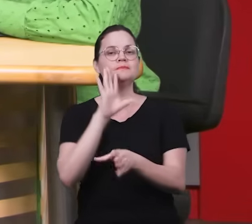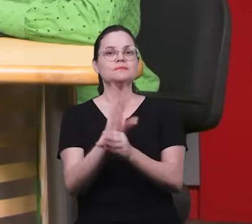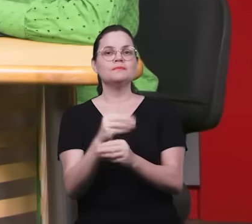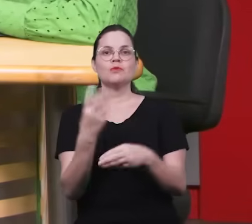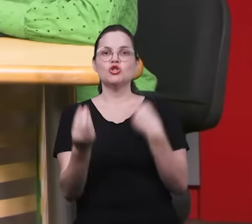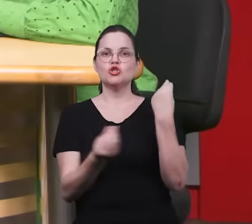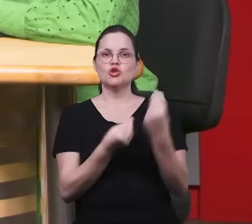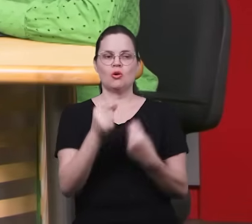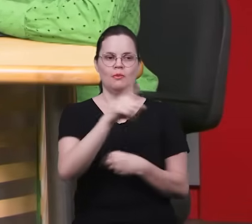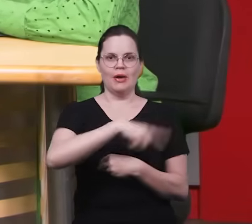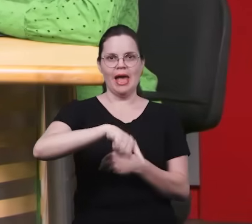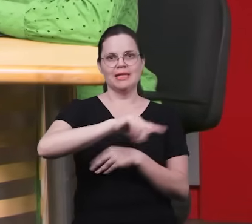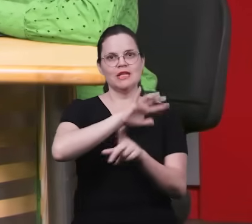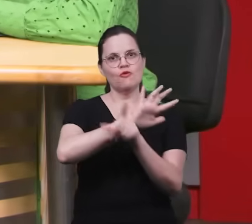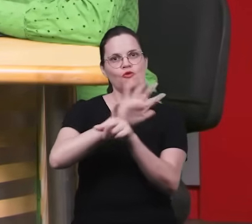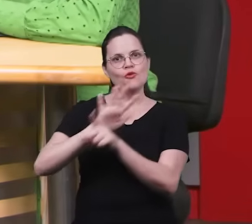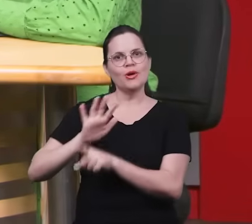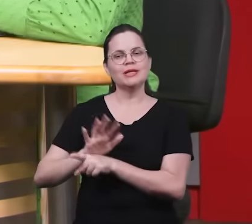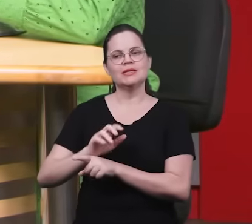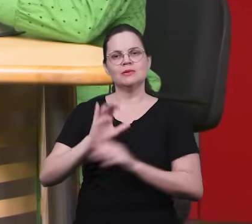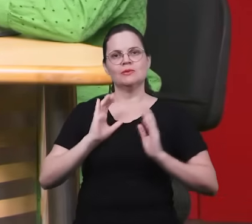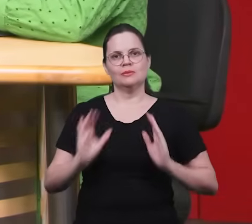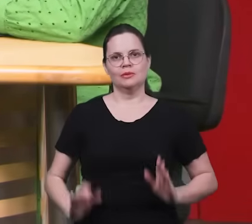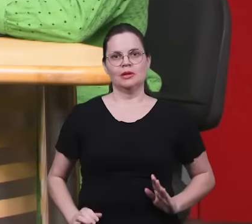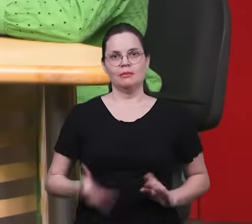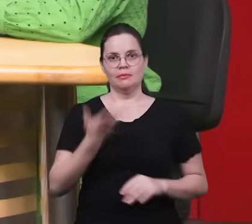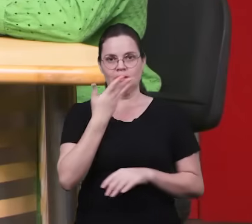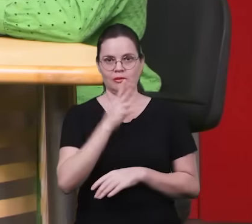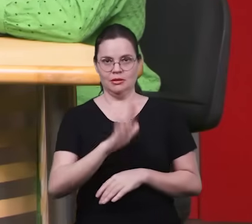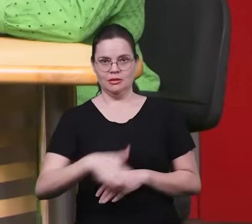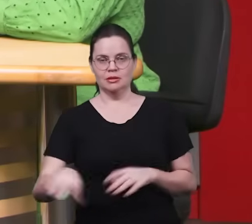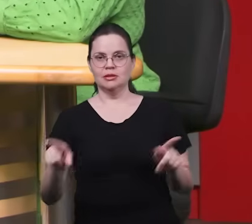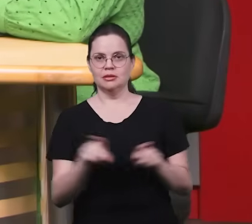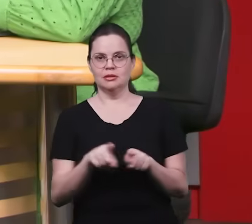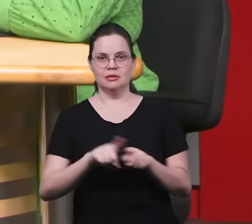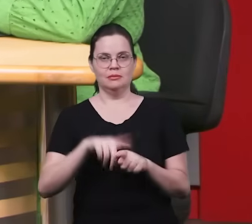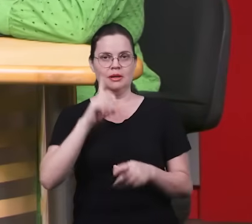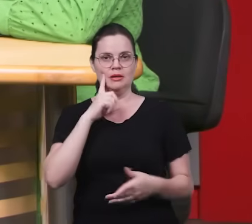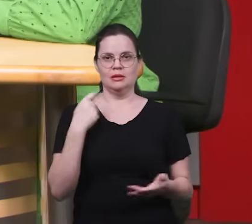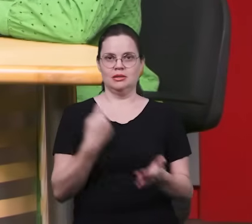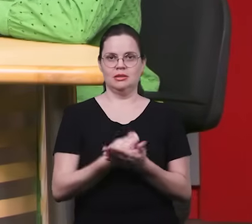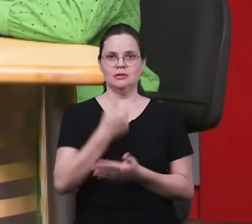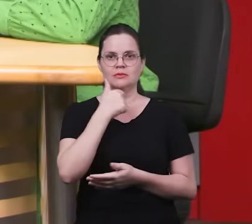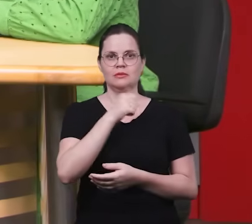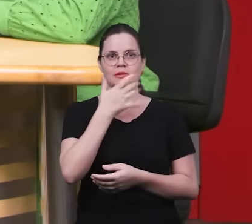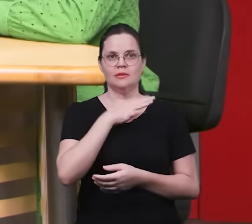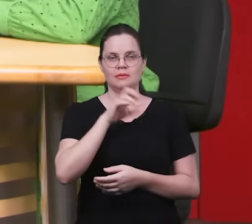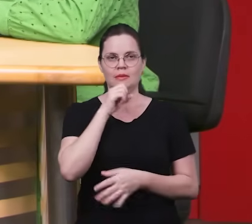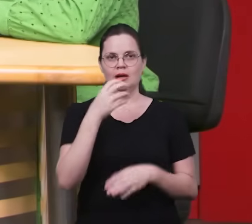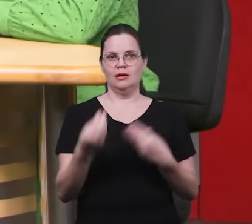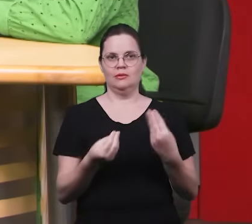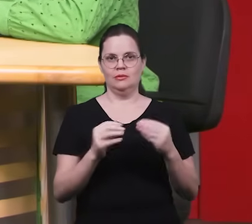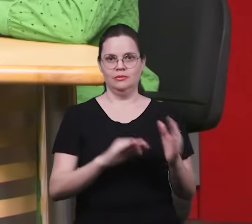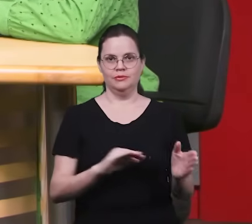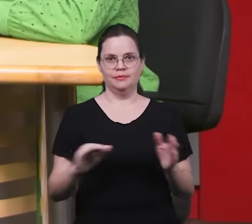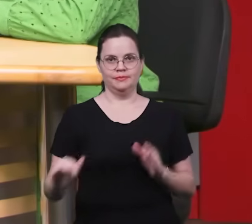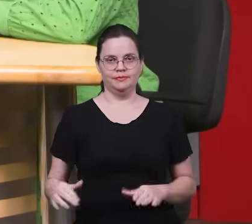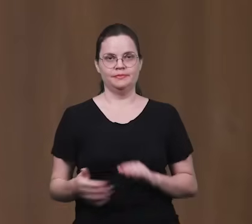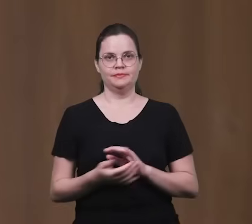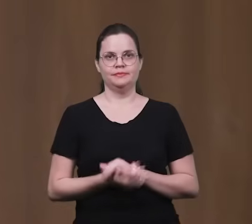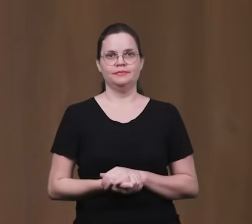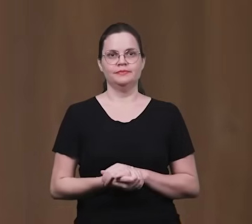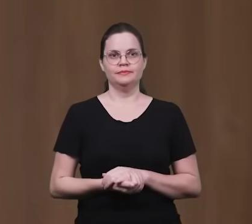influenciado o comportamento, o desejo das crianças e também as escolhas dos pais. Uma questão que